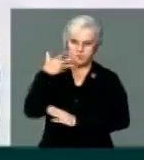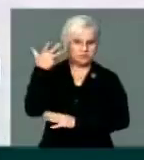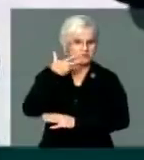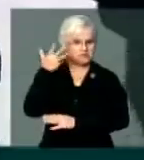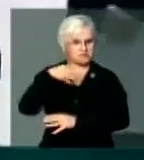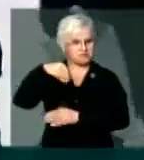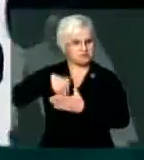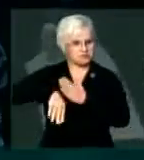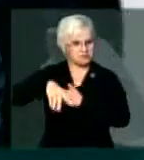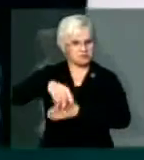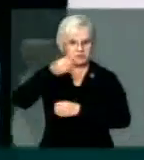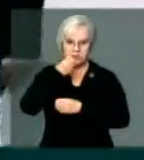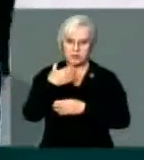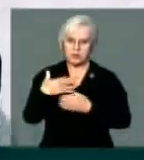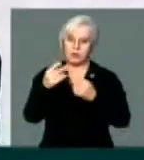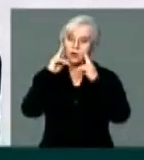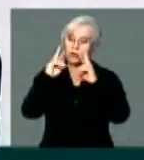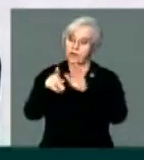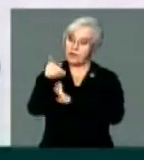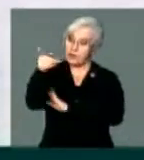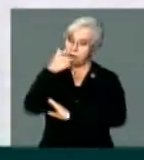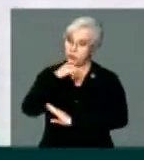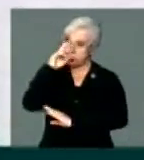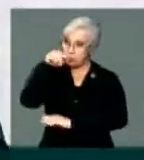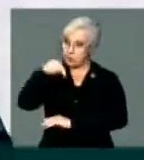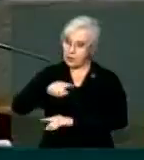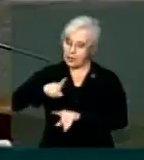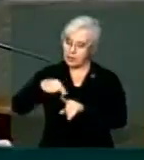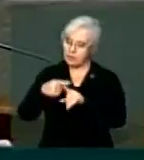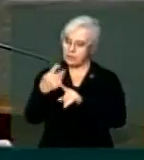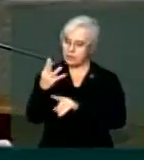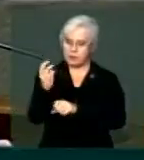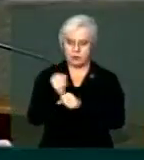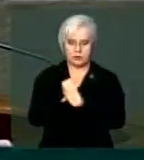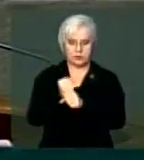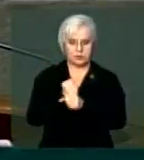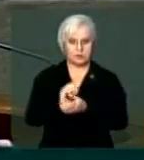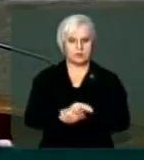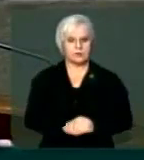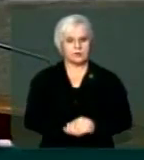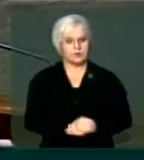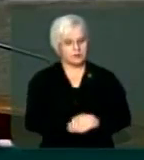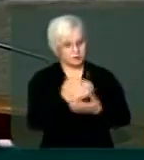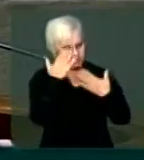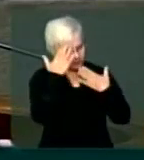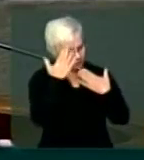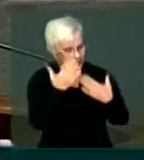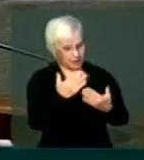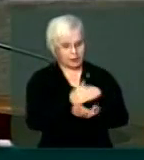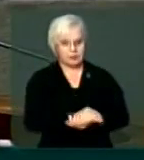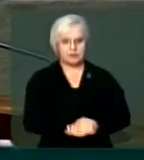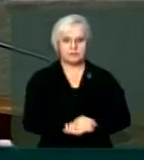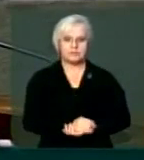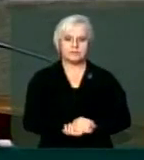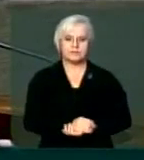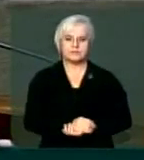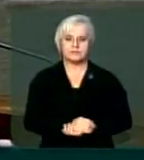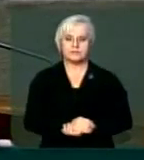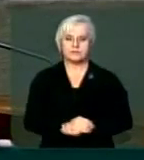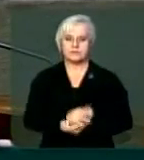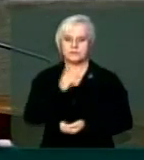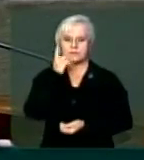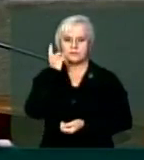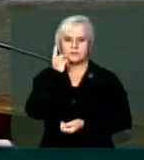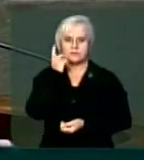Uma votação, é bom para o Brasil tê-lo aqui por mais 4 anos. Você também, obrigado, deputado Chico Alencar. O deputado